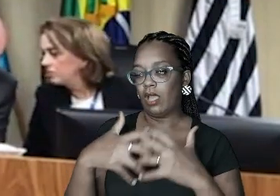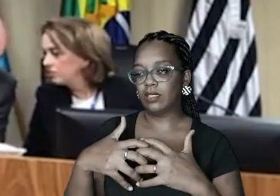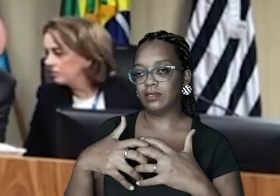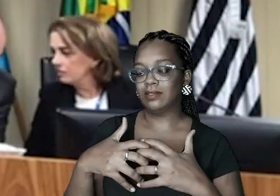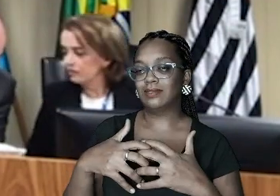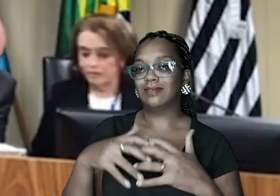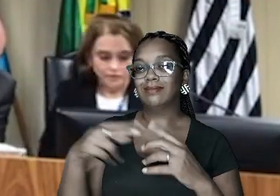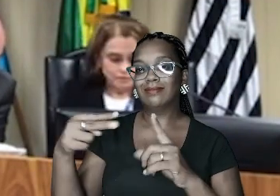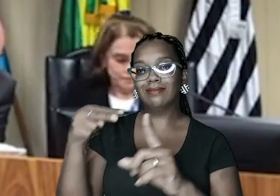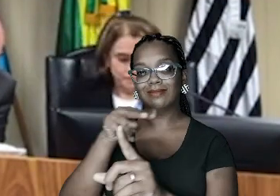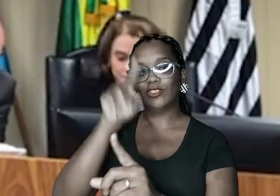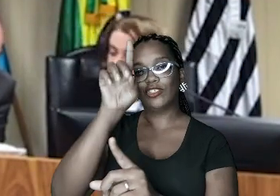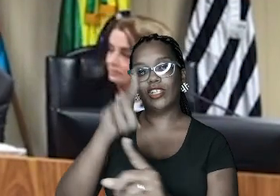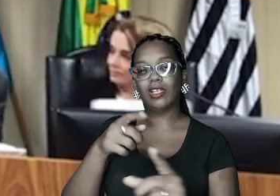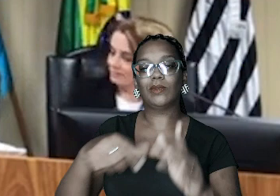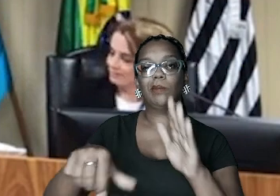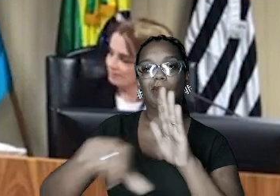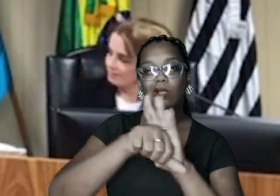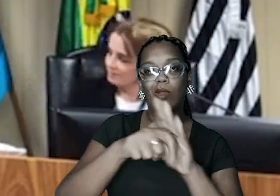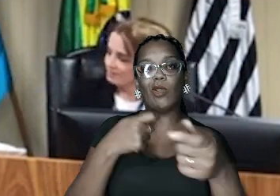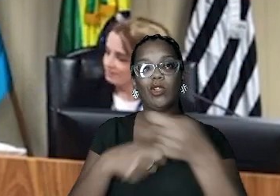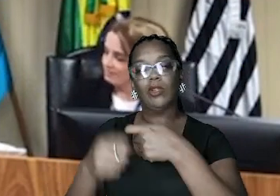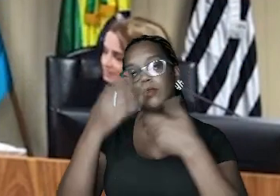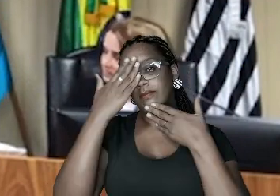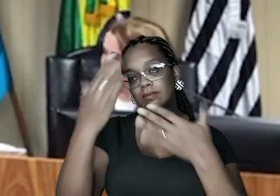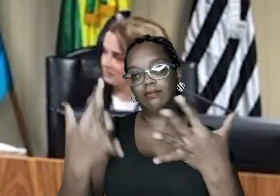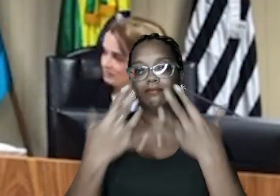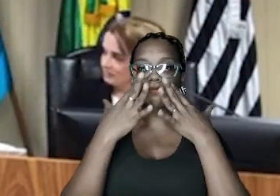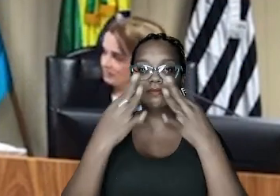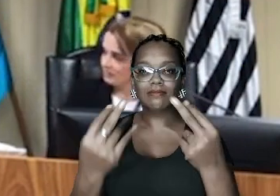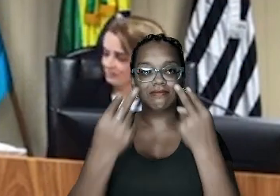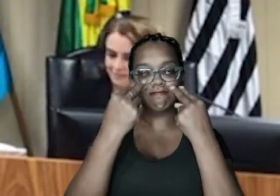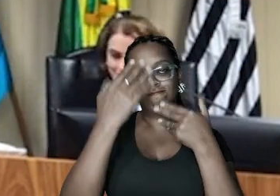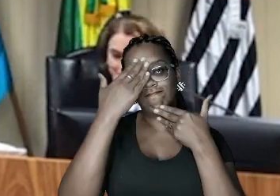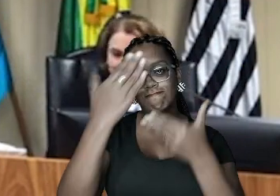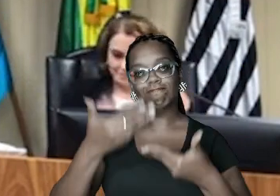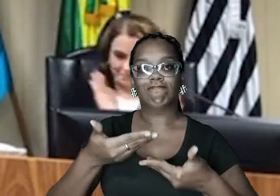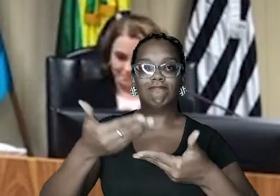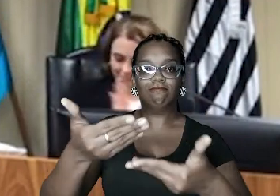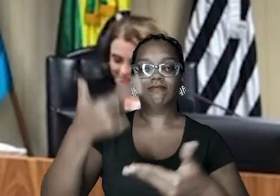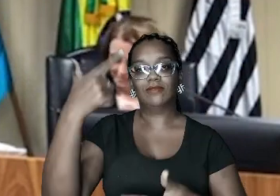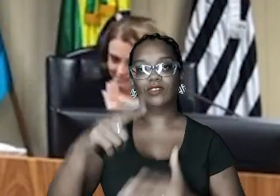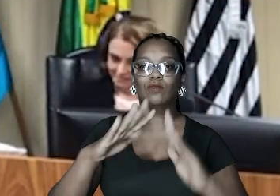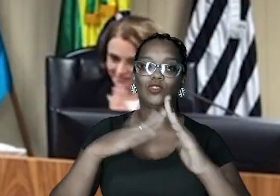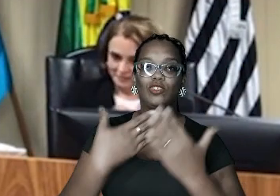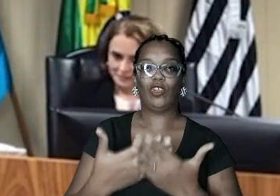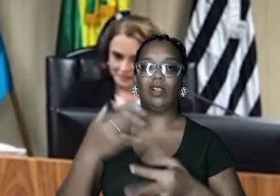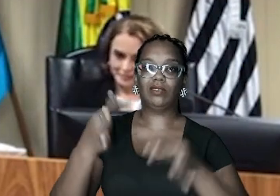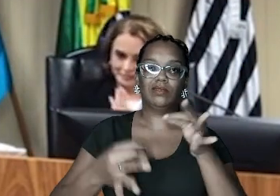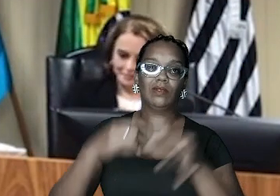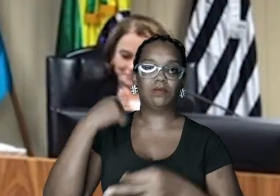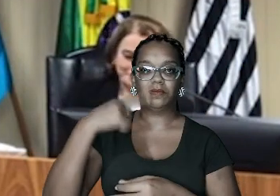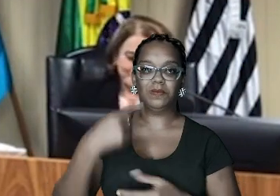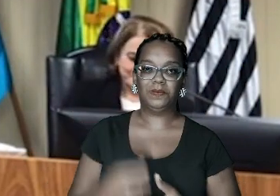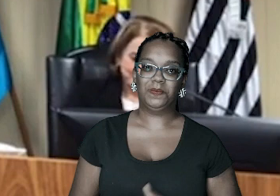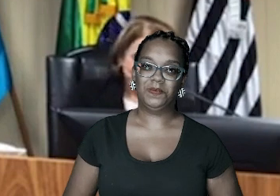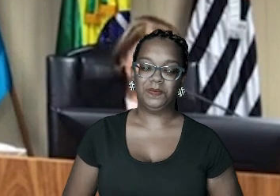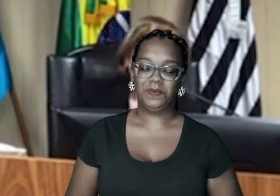vista do Direito Penal econômico Muito obrigado pela atenção e mais uma vez eu agradeço o convite da escola de magistrados da terceira religência